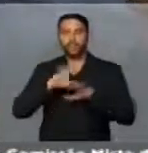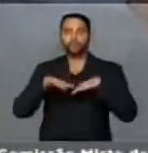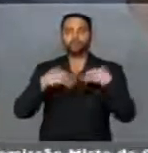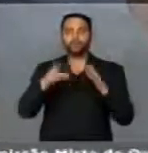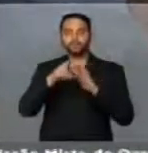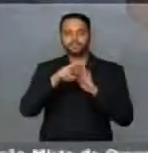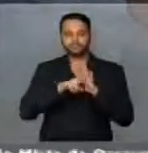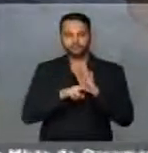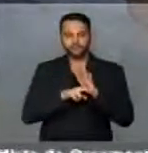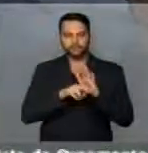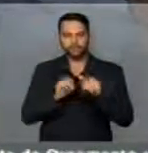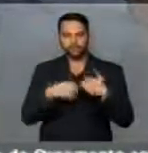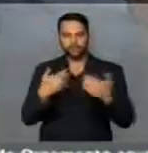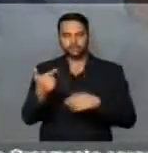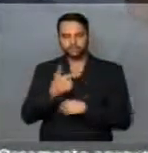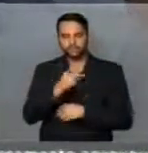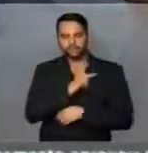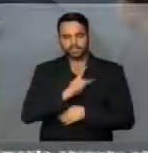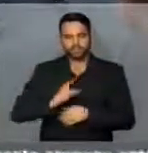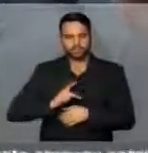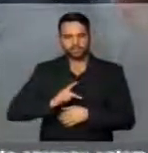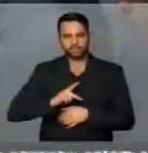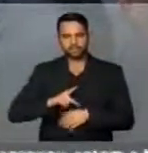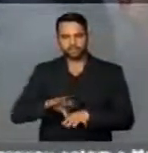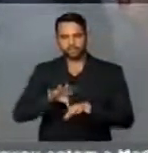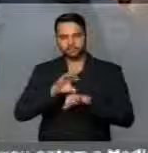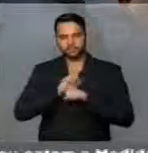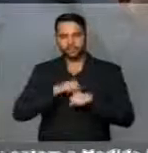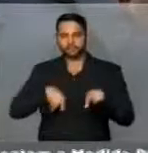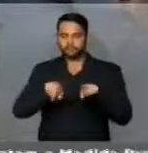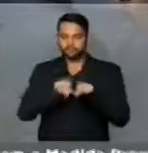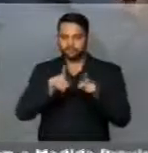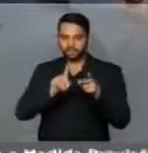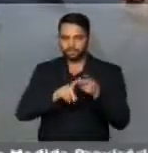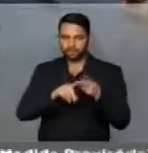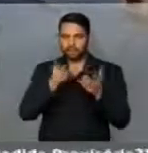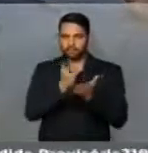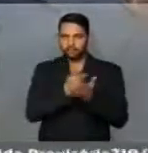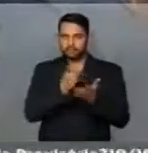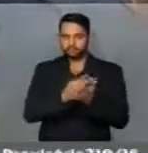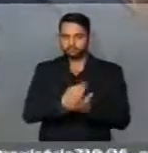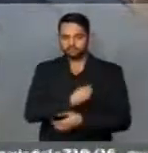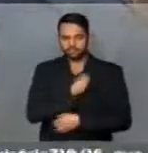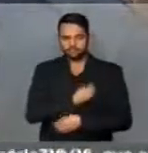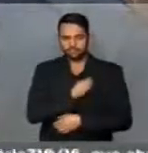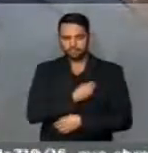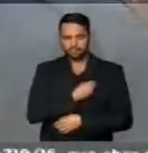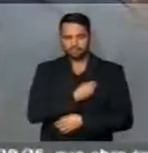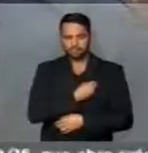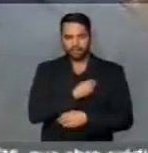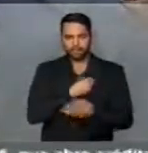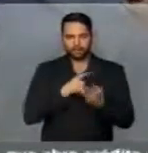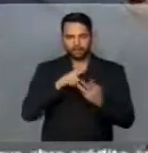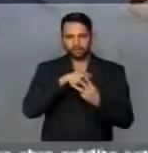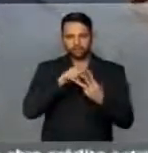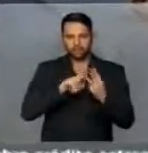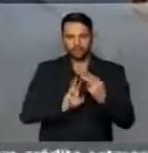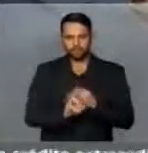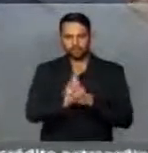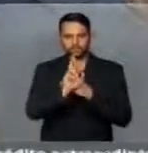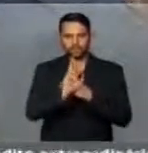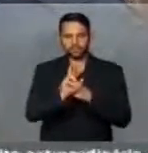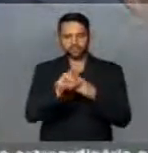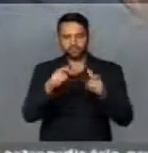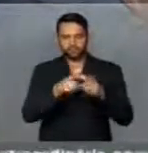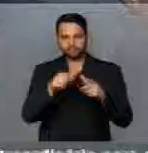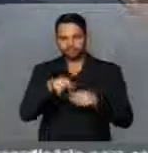os critérios e quantos vice-presidentes, se adotará também da mesma forma, né, a pluralidade e a representatividade